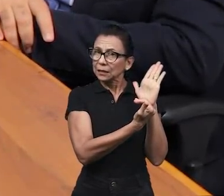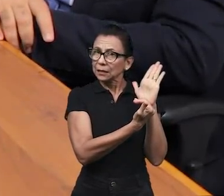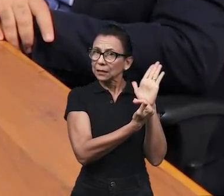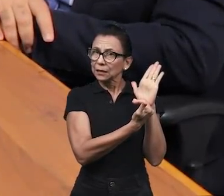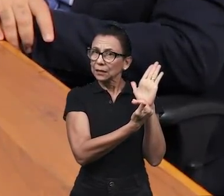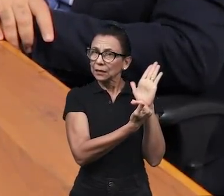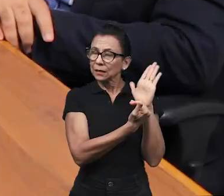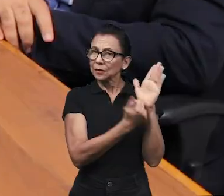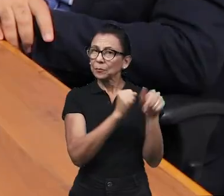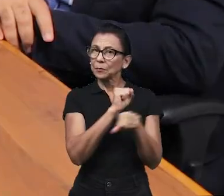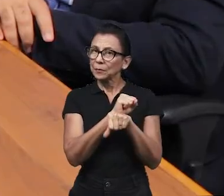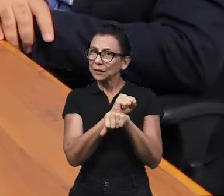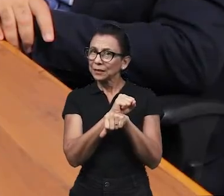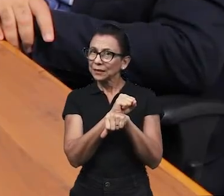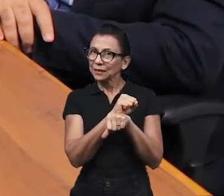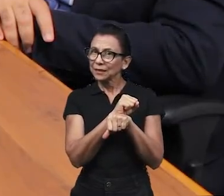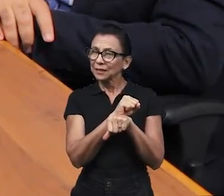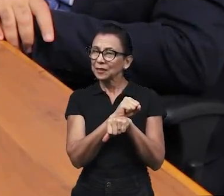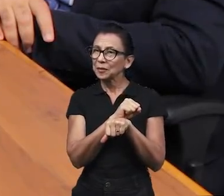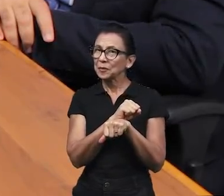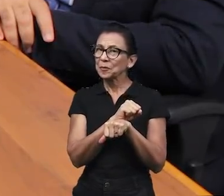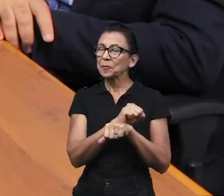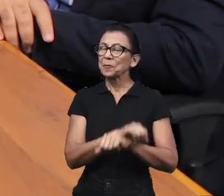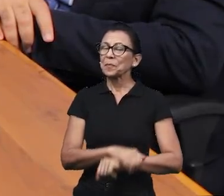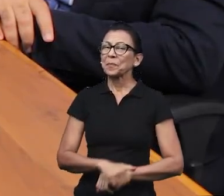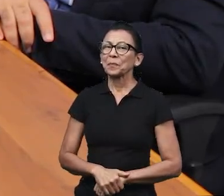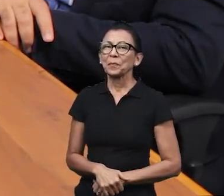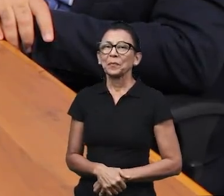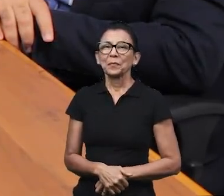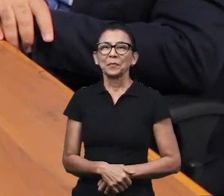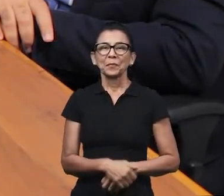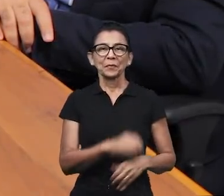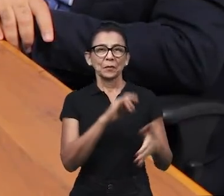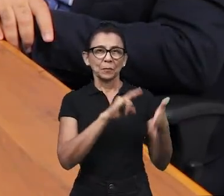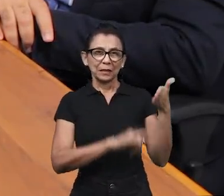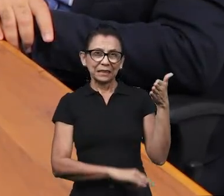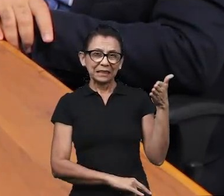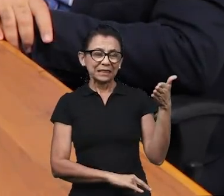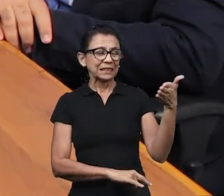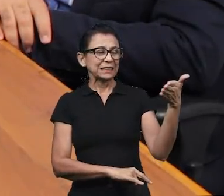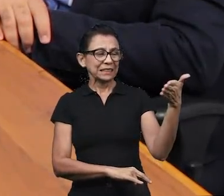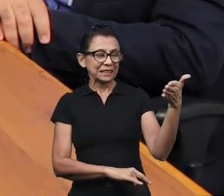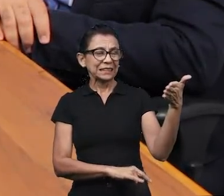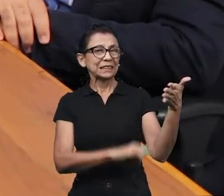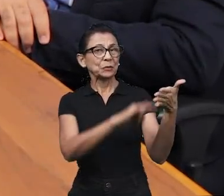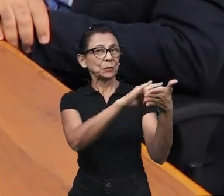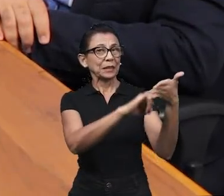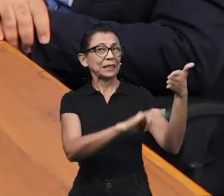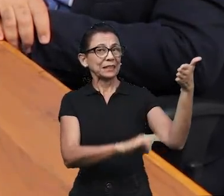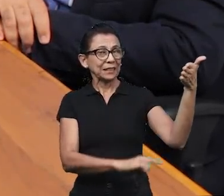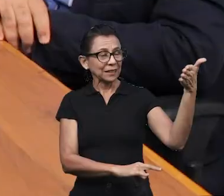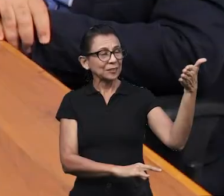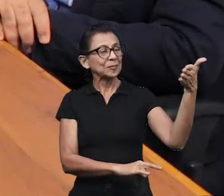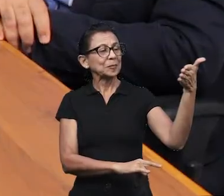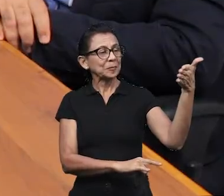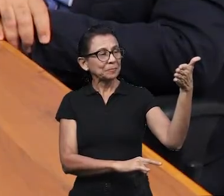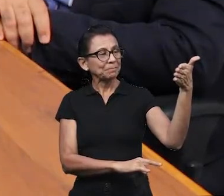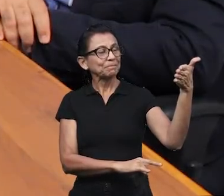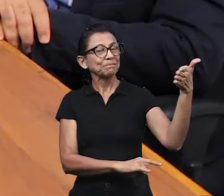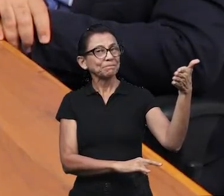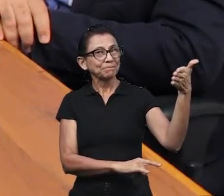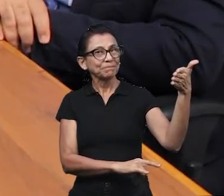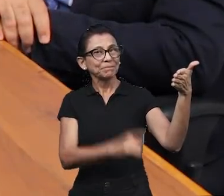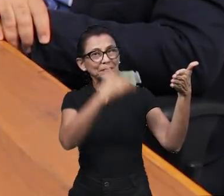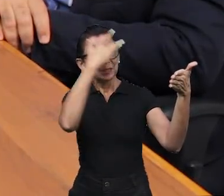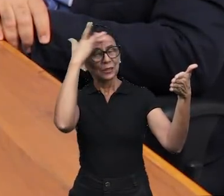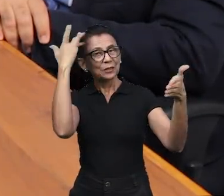gente? Olha, eu vou dizer uma coisa para você, Josias, e para os nossos ouvintes, né? Nós temos um cadastro aqui, né? Que é um cadastro que